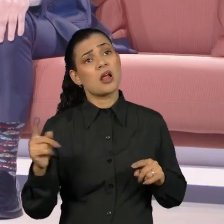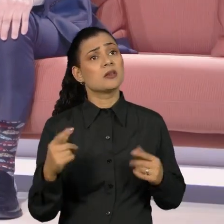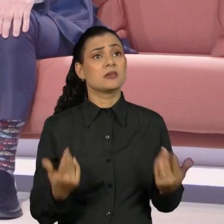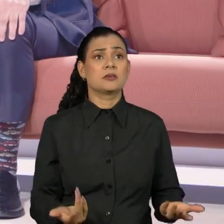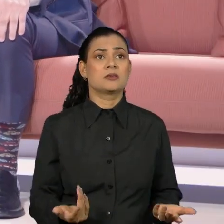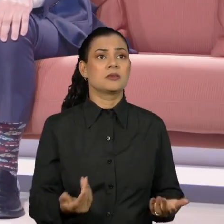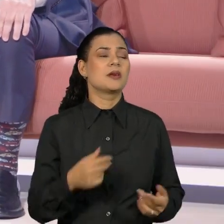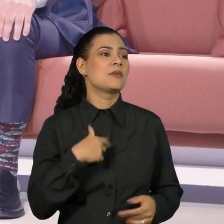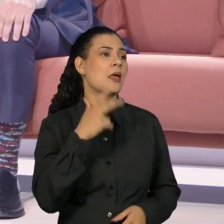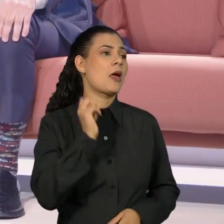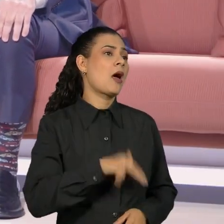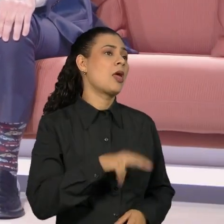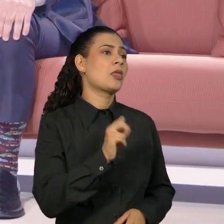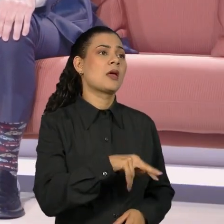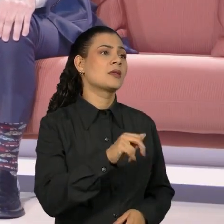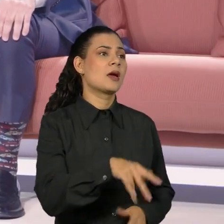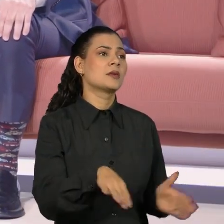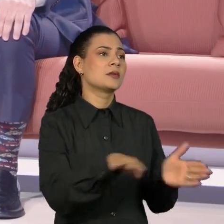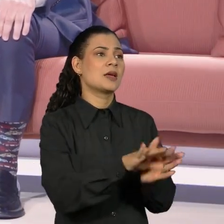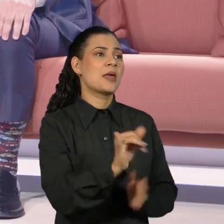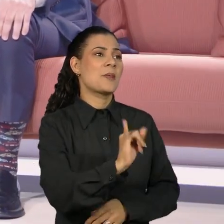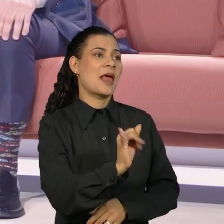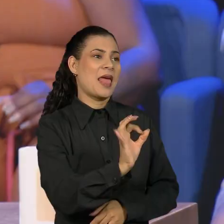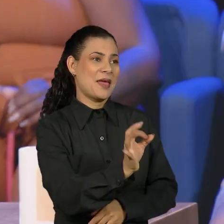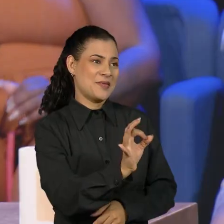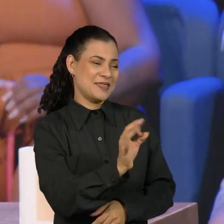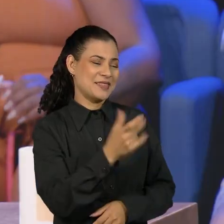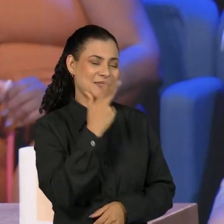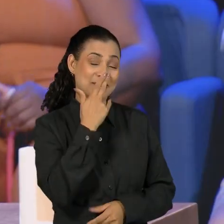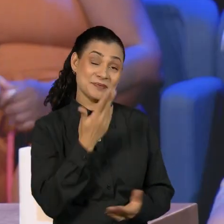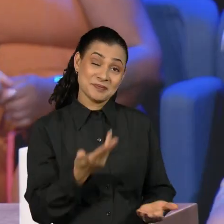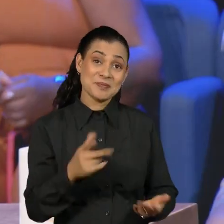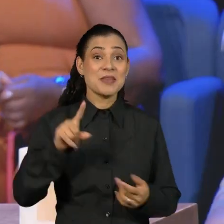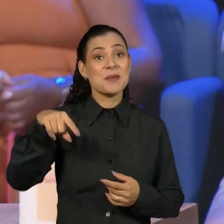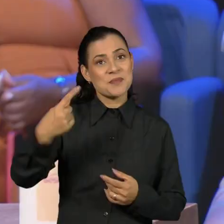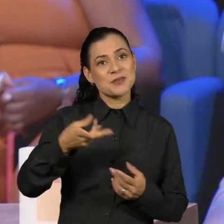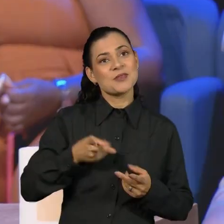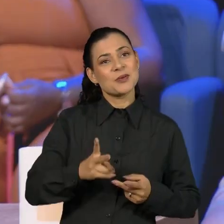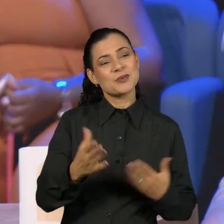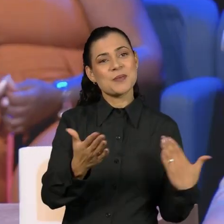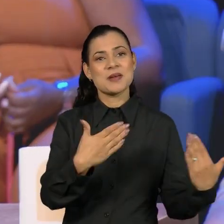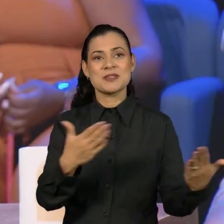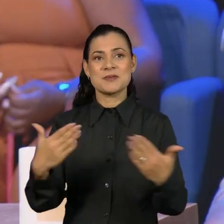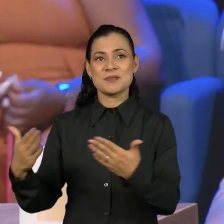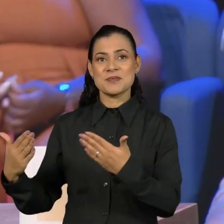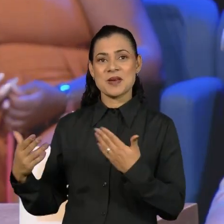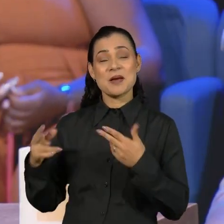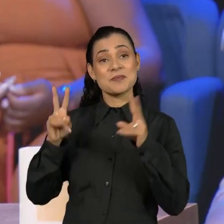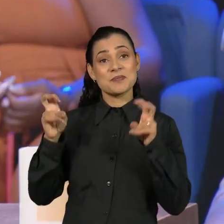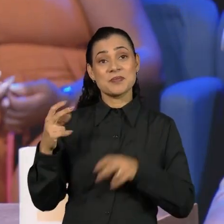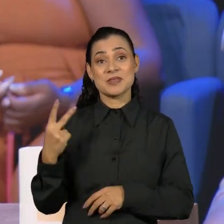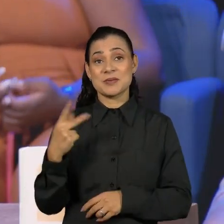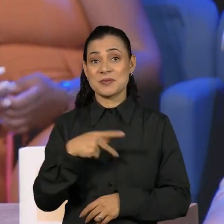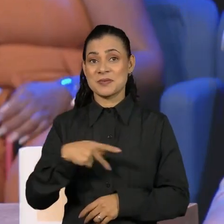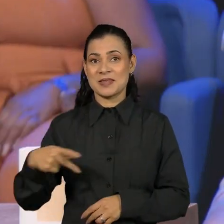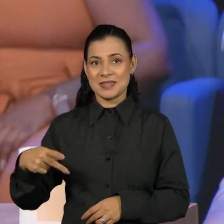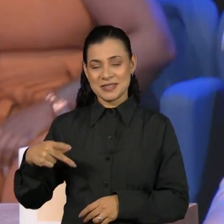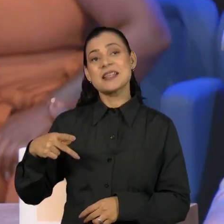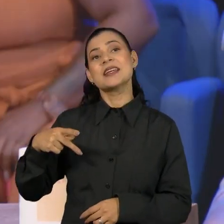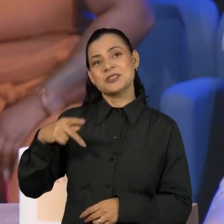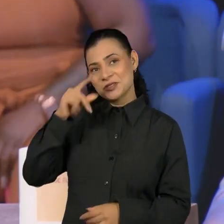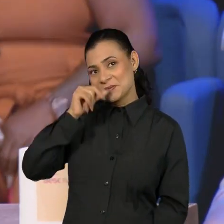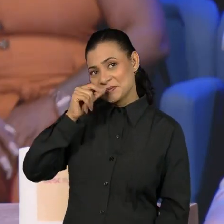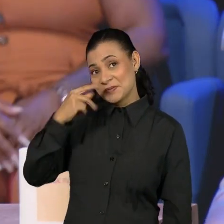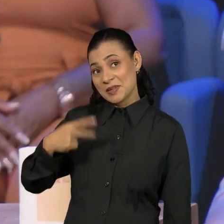chega em Ipanema. É isso aí. Muito bem, a gente vai continuar daqui a pouco com esse bate-papo aqui com o nosso vice-presidente da República, Geraldo